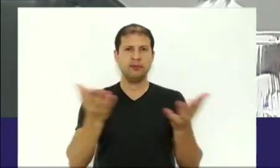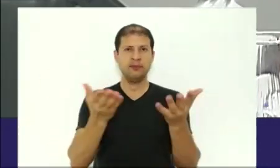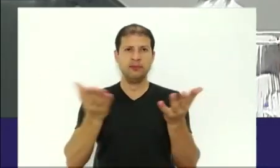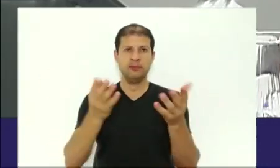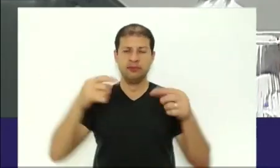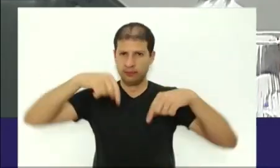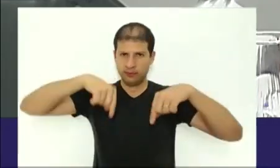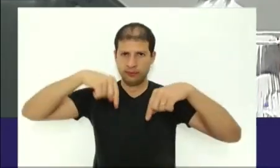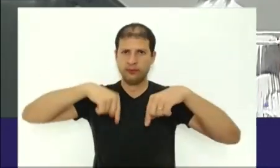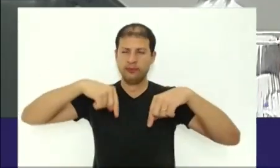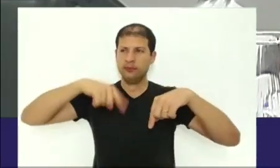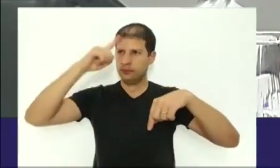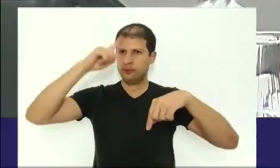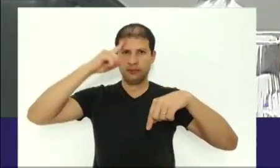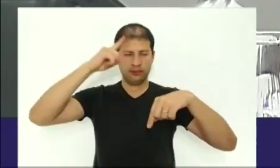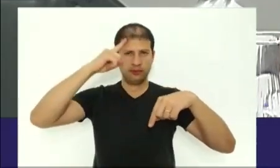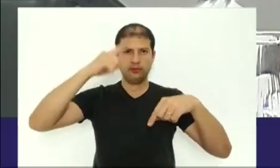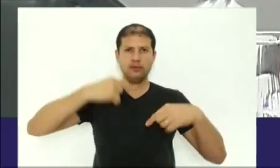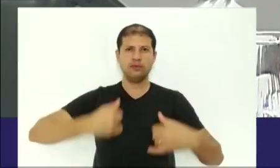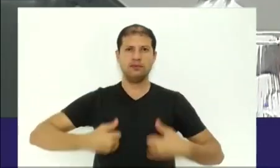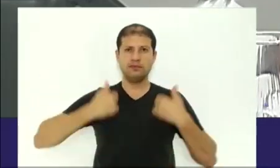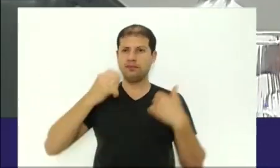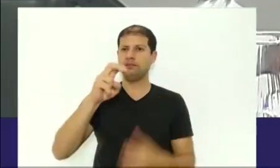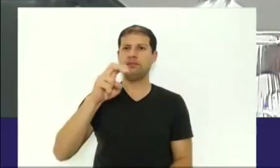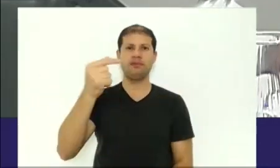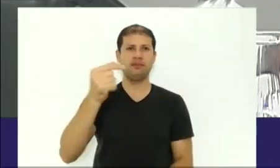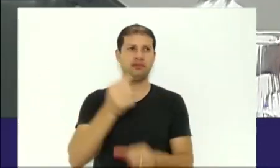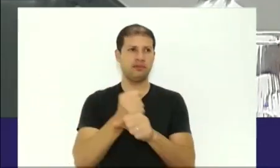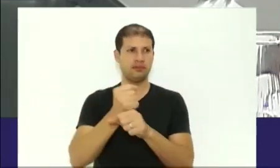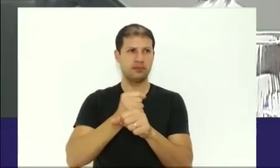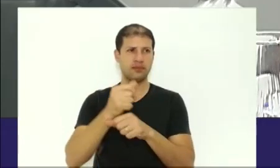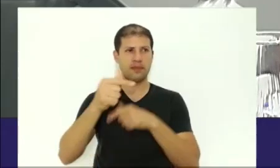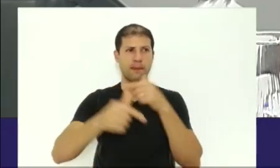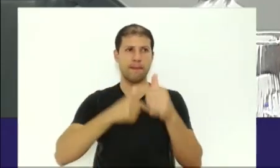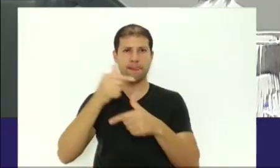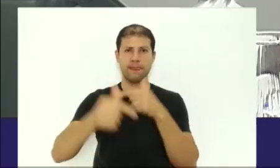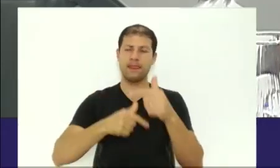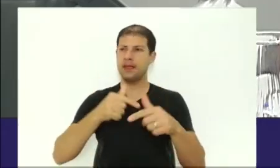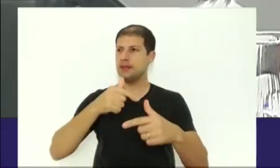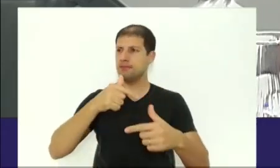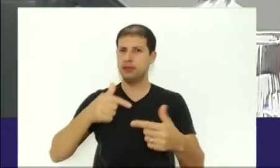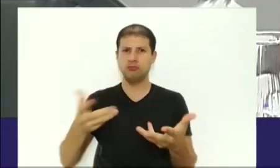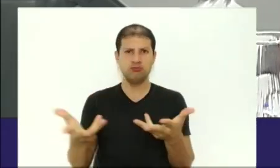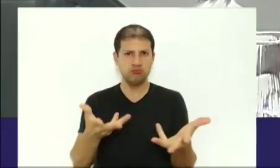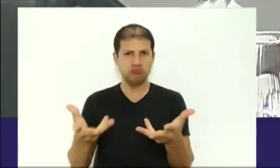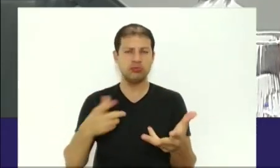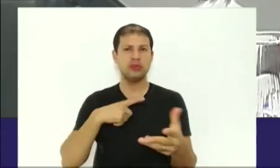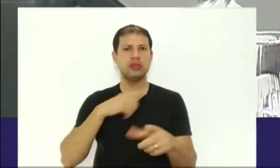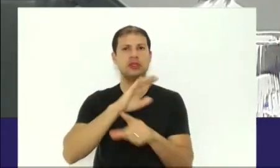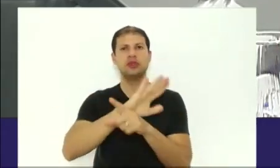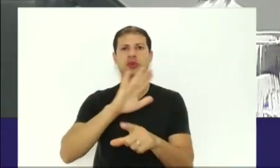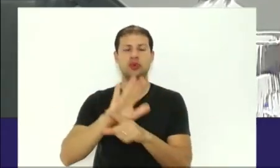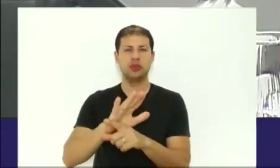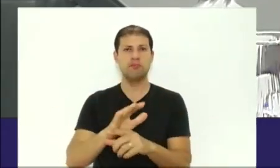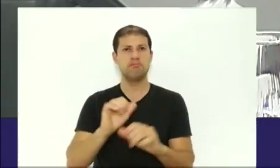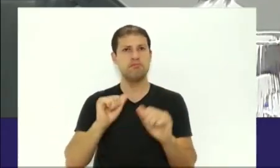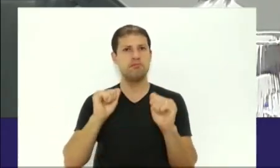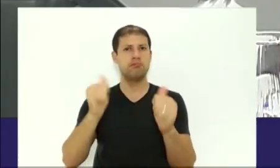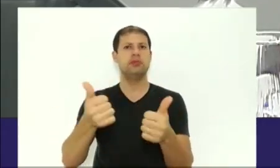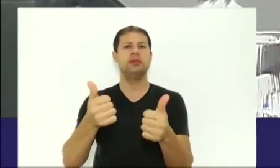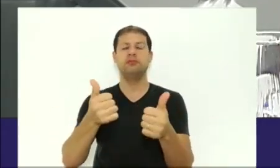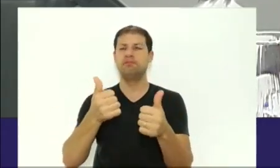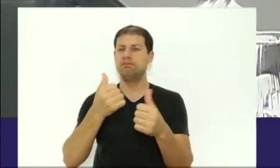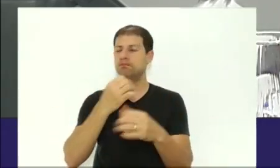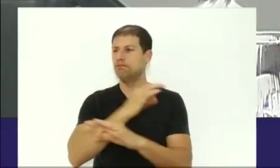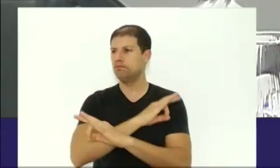dia do aniversário de 57 anos desse trabalho dinâmico, um trabalho que tem trazido benefício muito maravilhoso